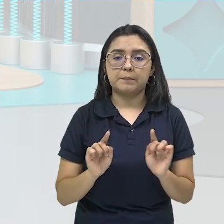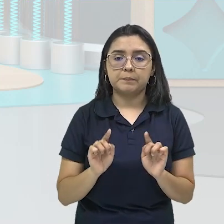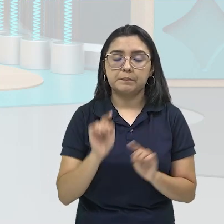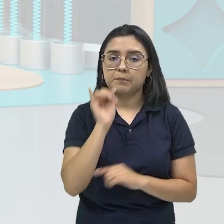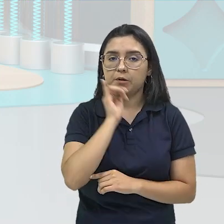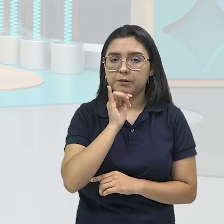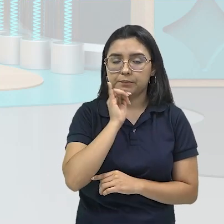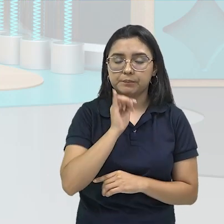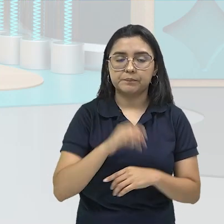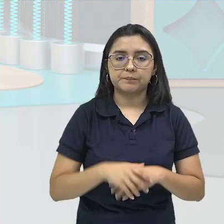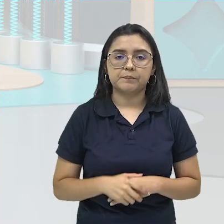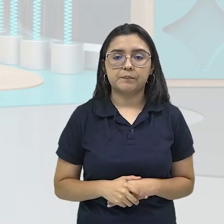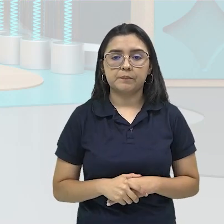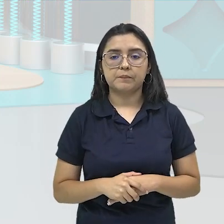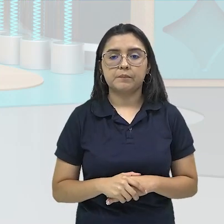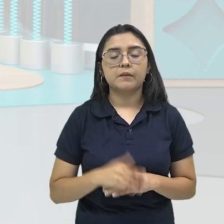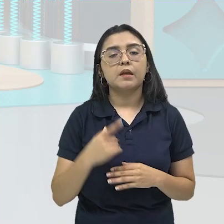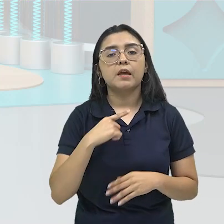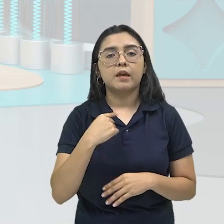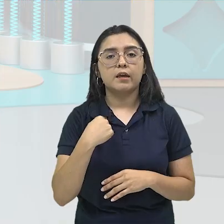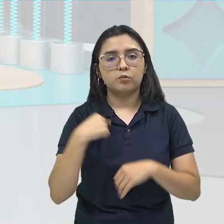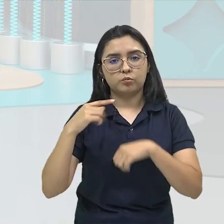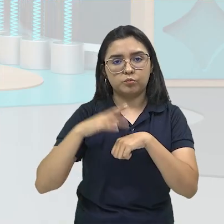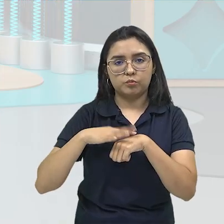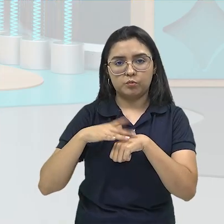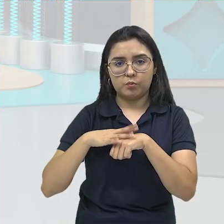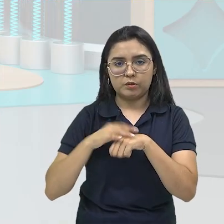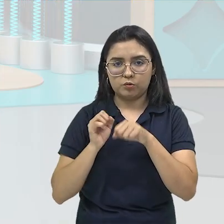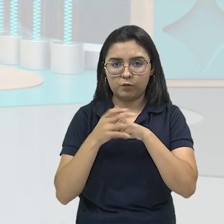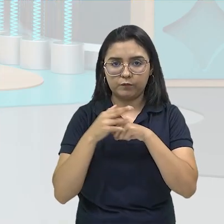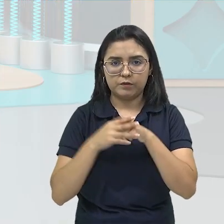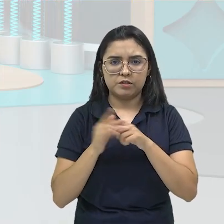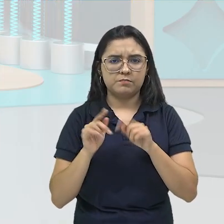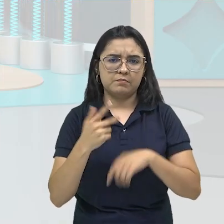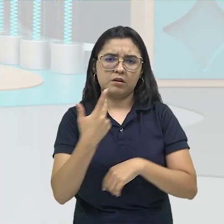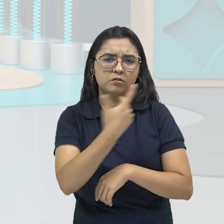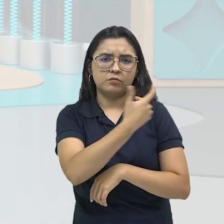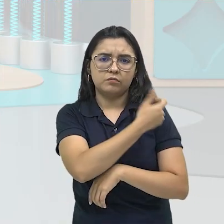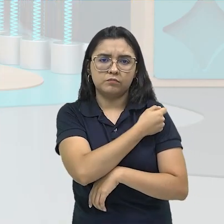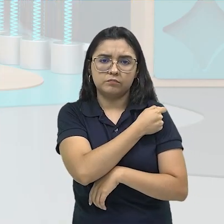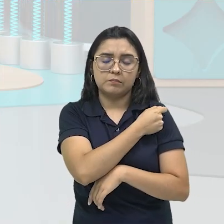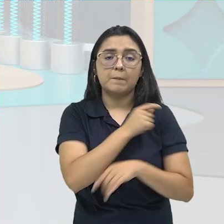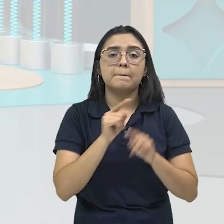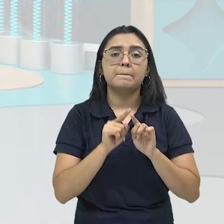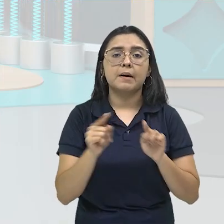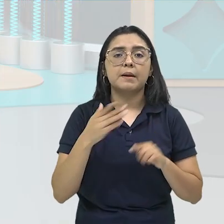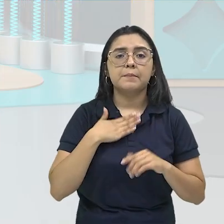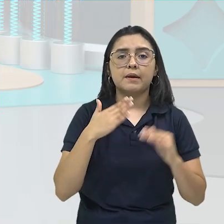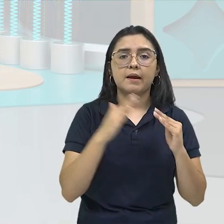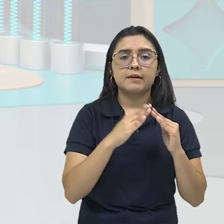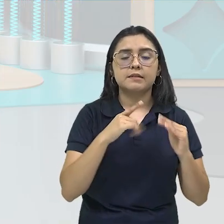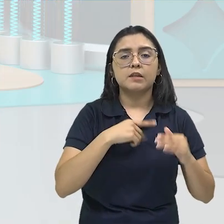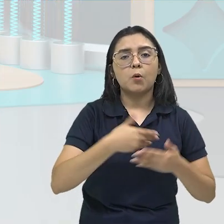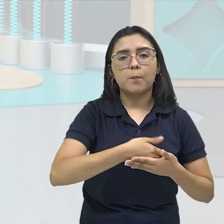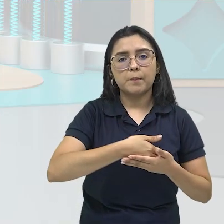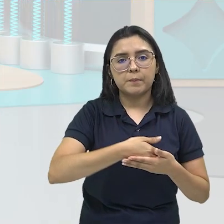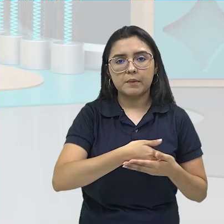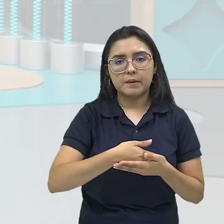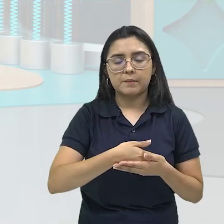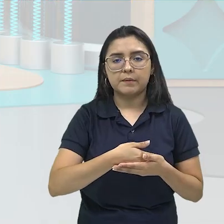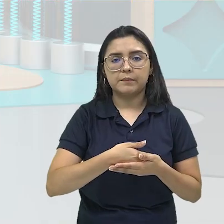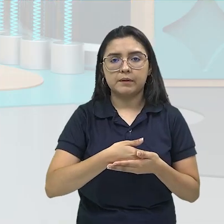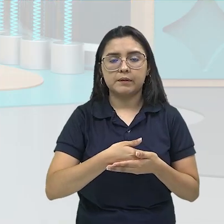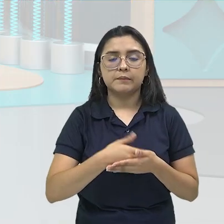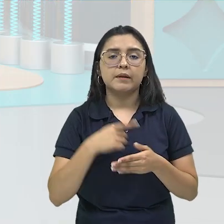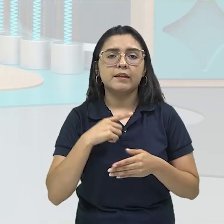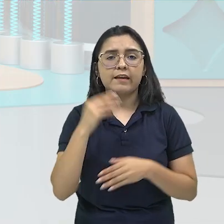Se eu, período do Covid, eu não vou tomar vacina. No entanto, eu tenho um bebê dentro de casa que ainda não tem a sua